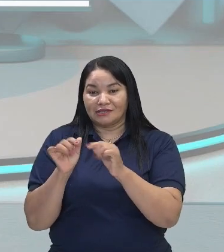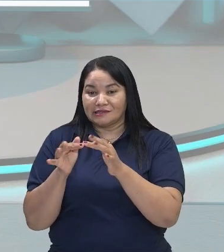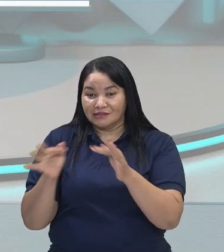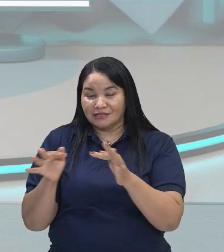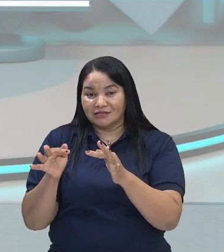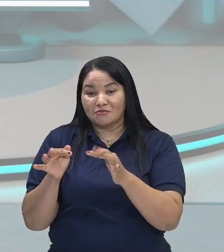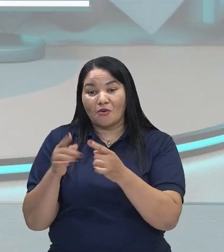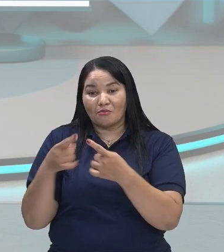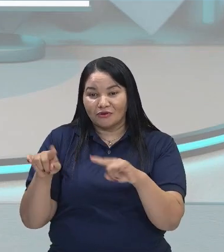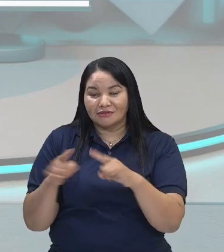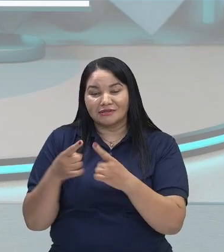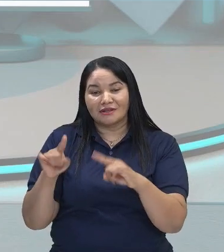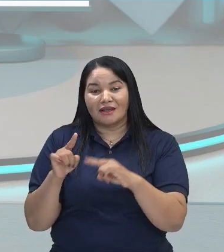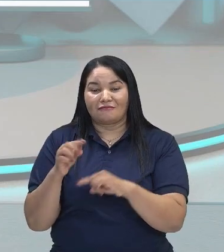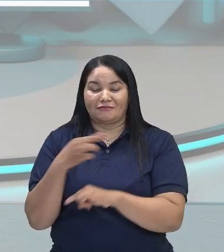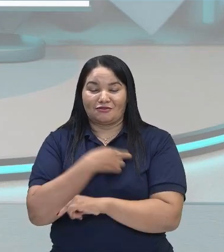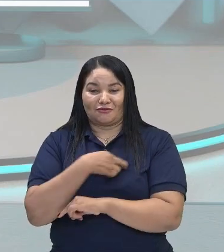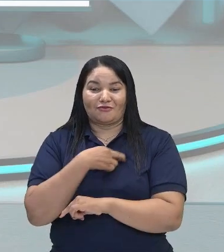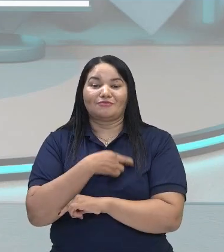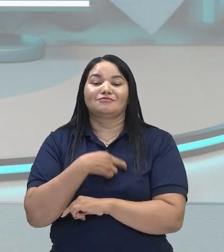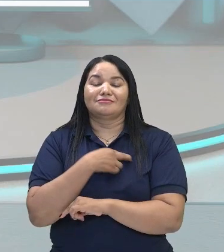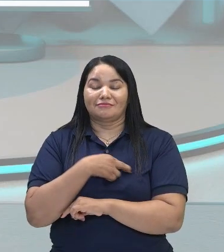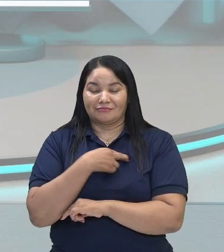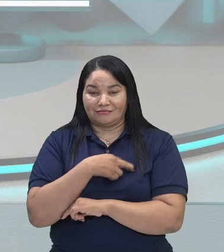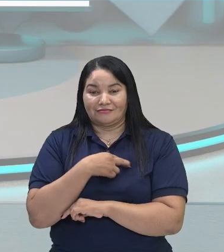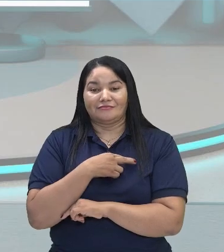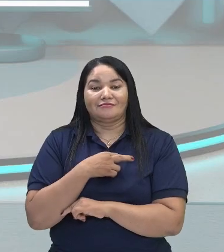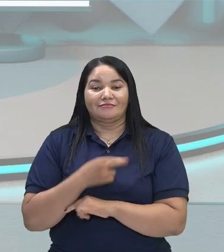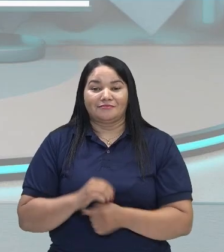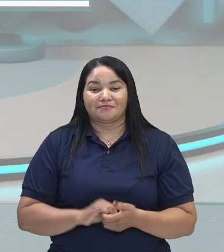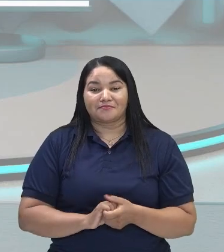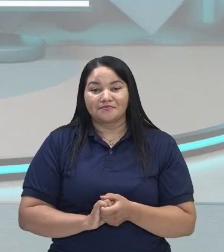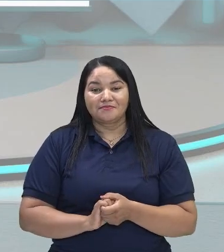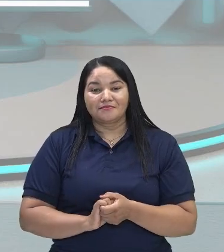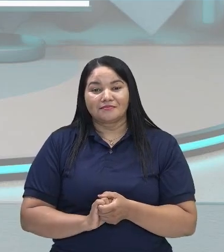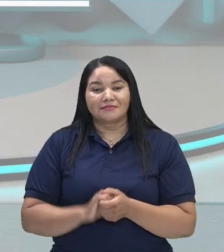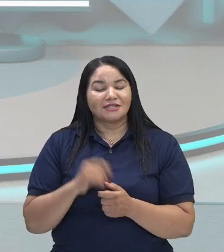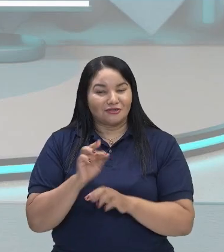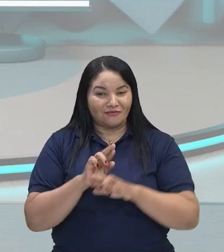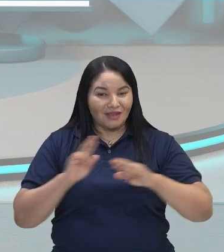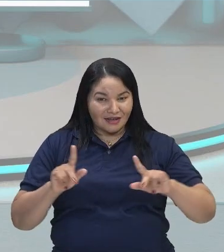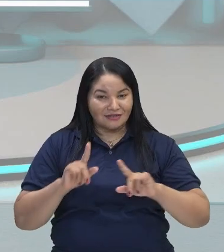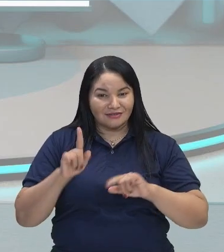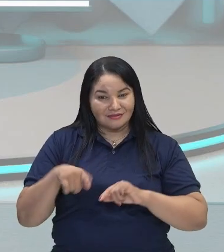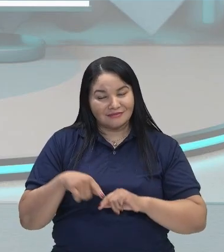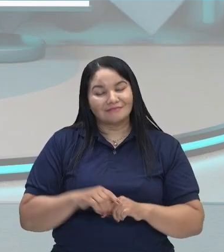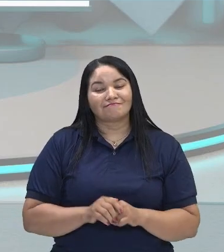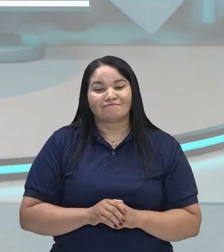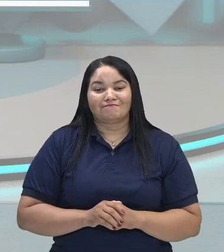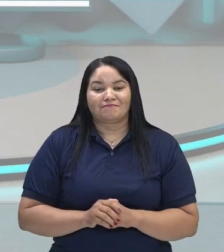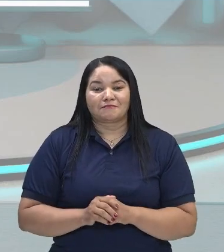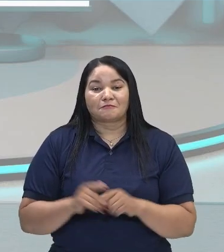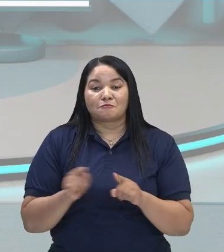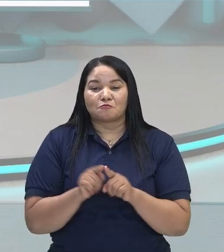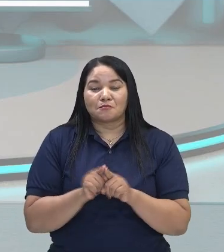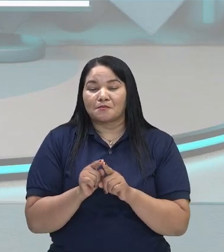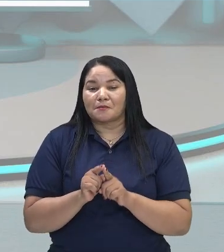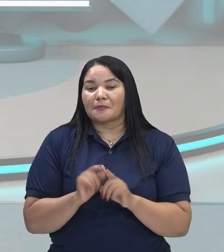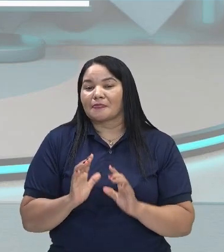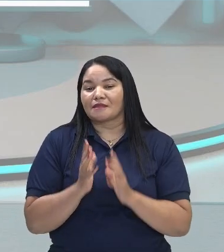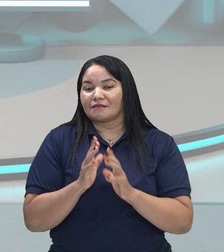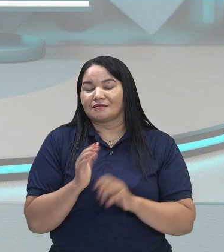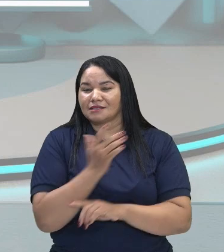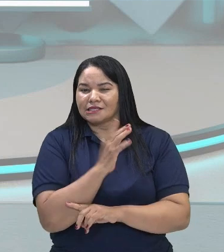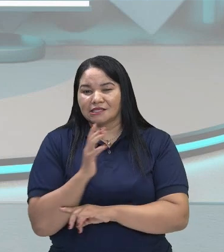simples, musical e com tom romântico. Bem diferente, né? Como acontece a